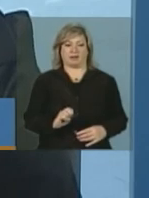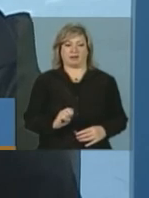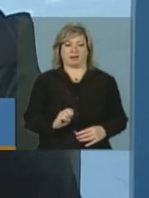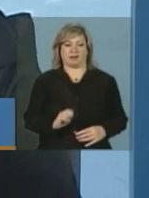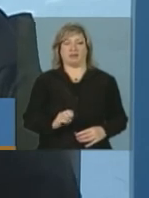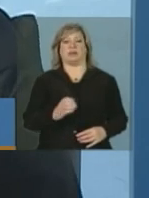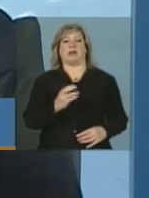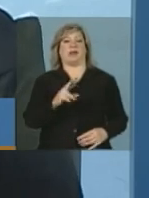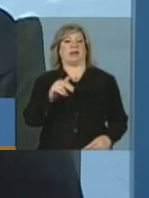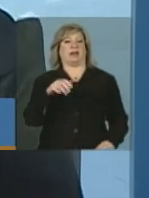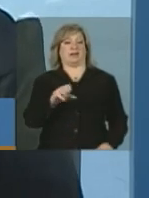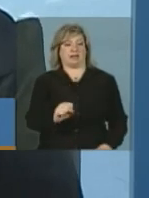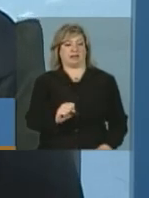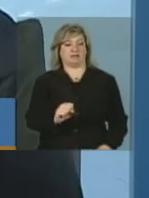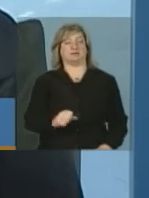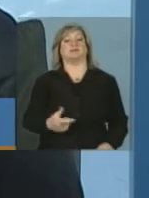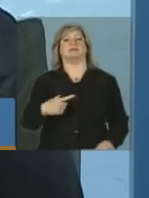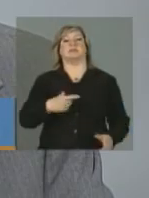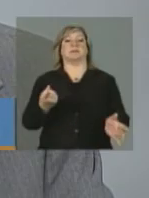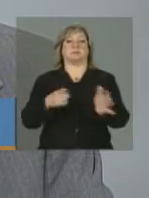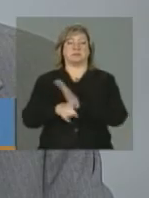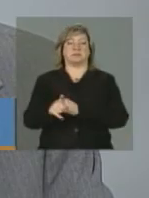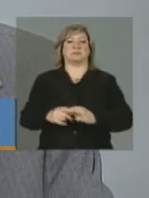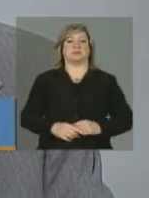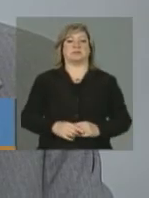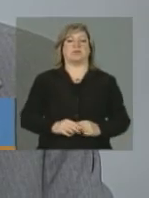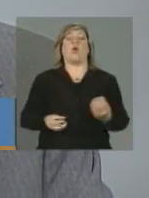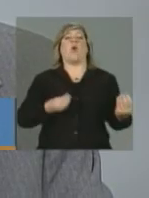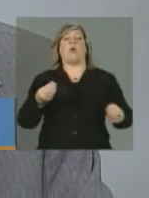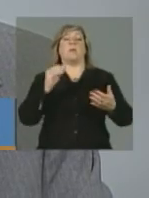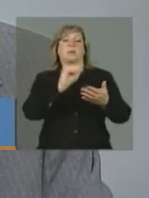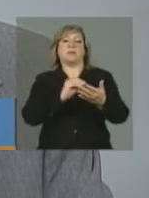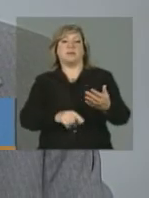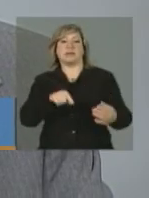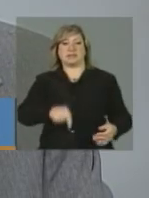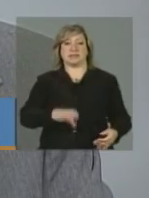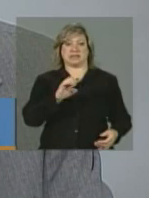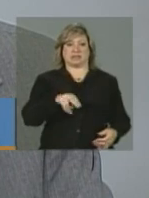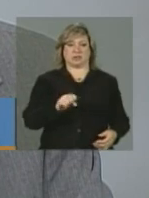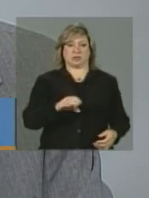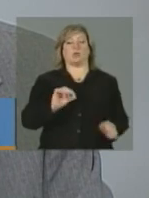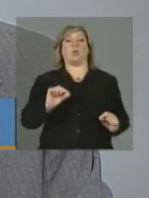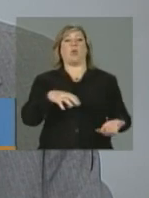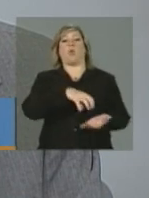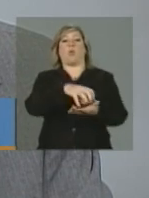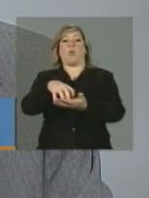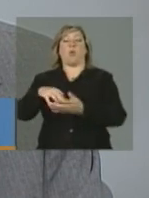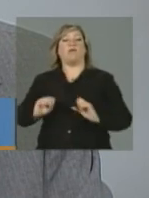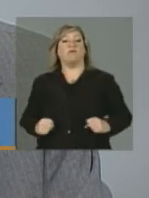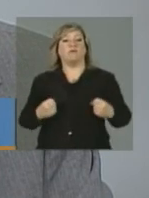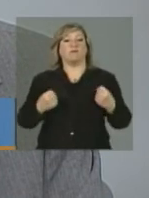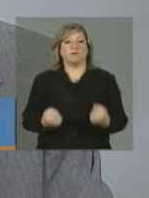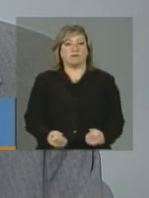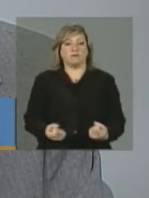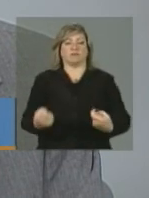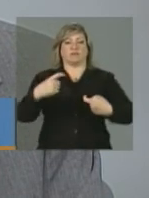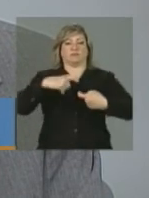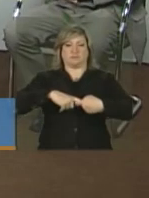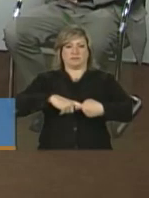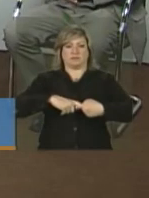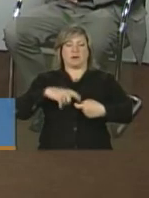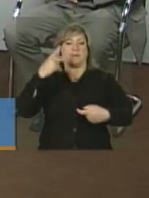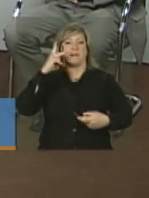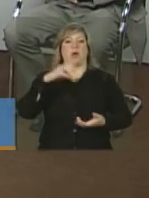do CRAS, né, de Assaré, pergunta: como preencher no censo os grupos de fortalecimento de vínculos